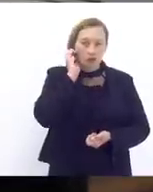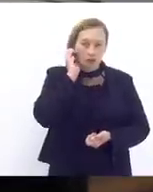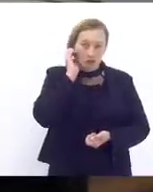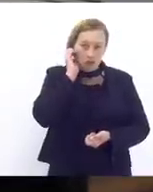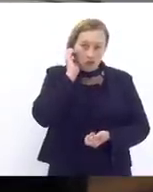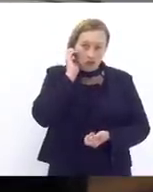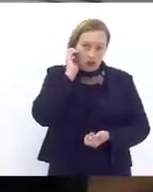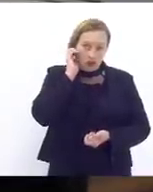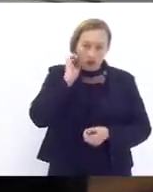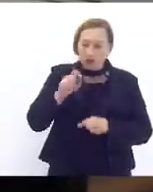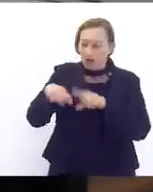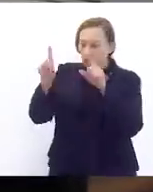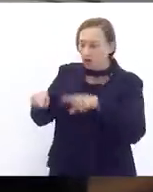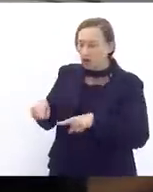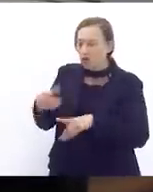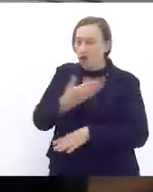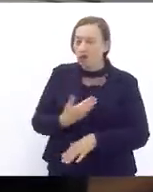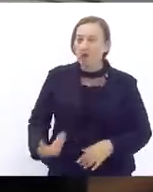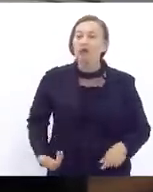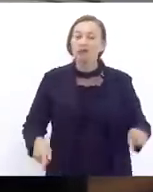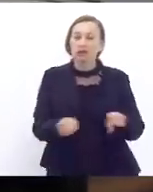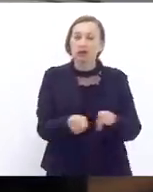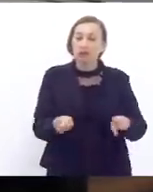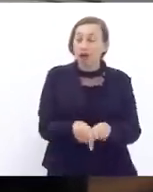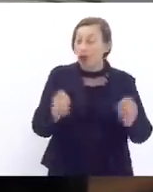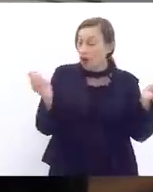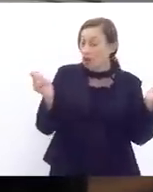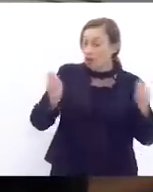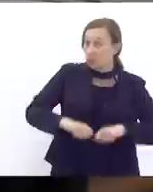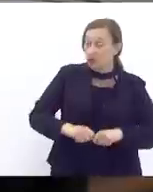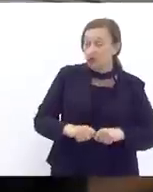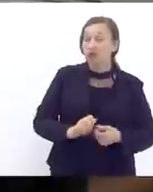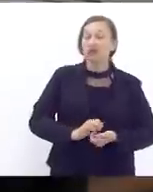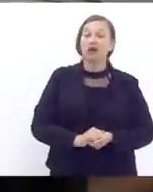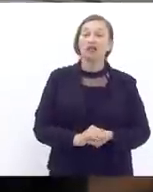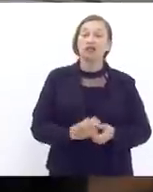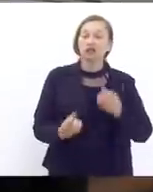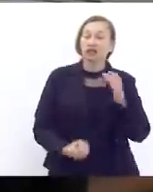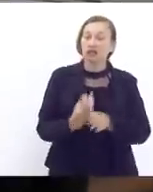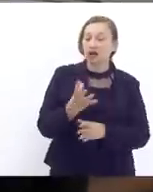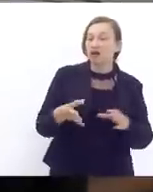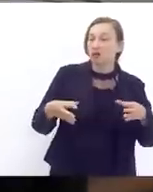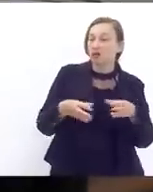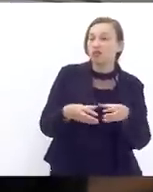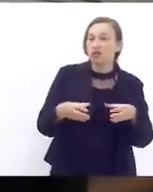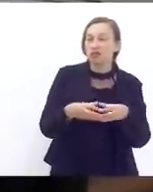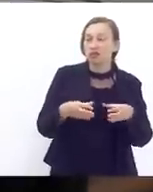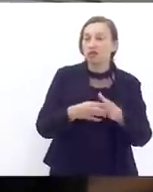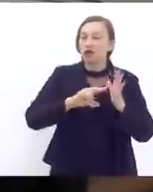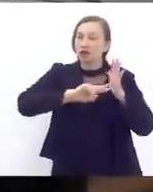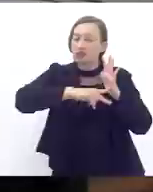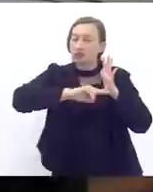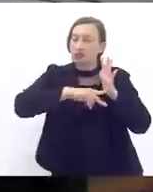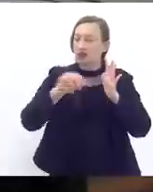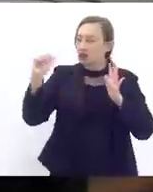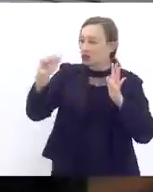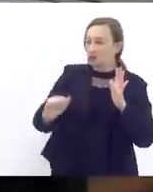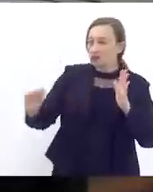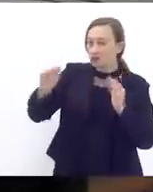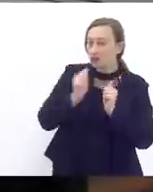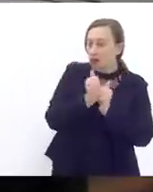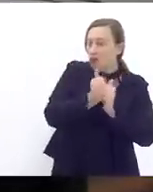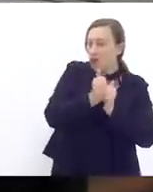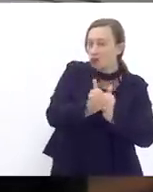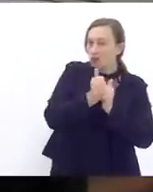né de servidores públicos também a possibilidade através da comissão de criar uma comissão de sindicar associações para acompanhar